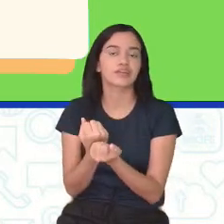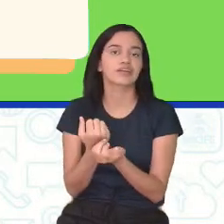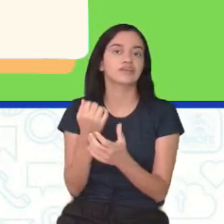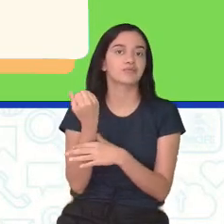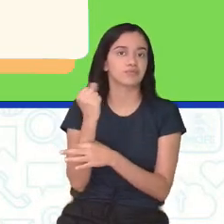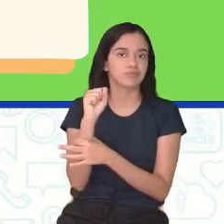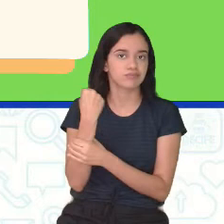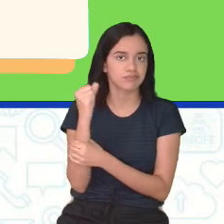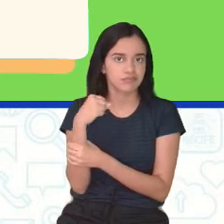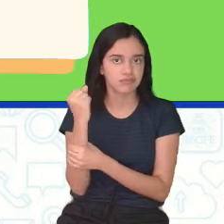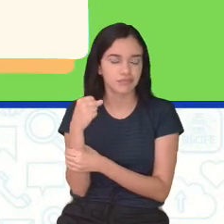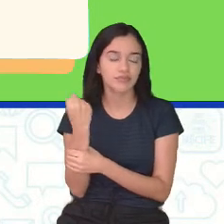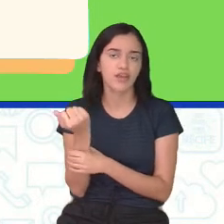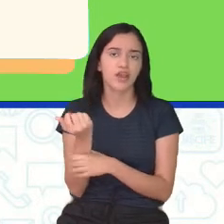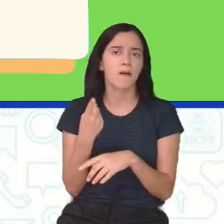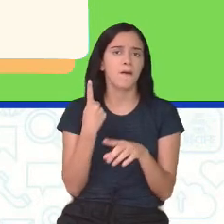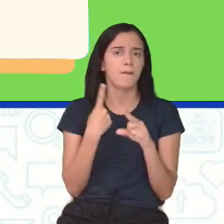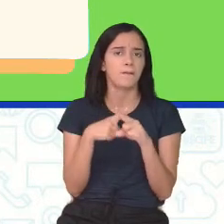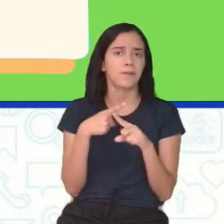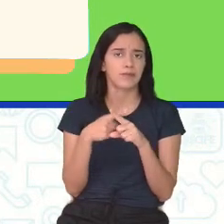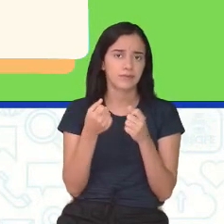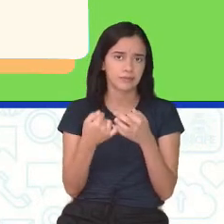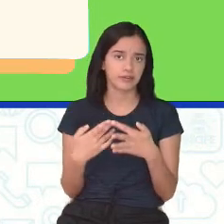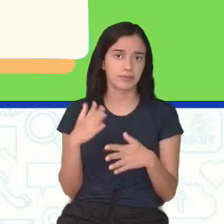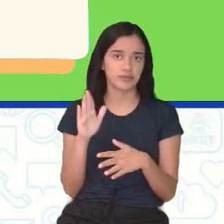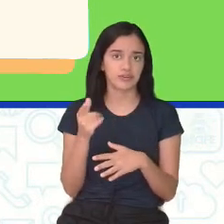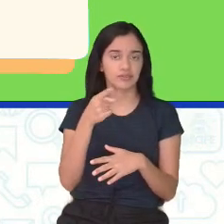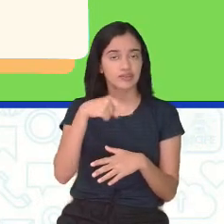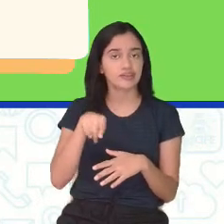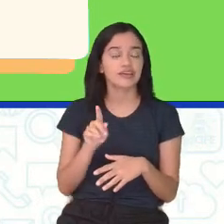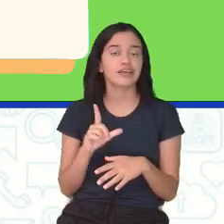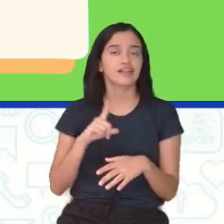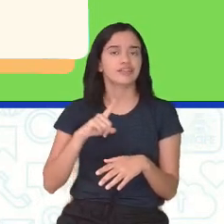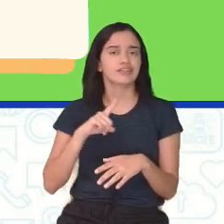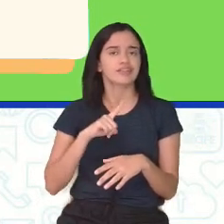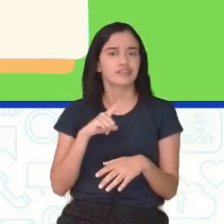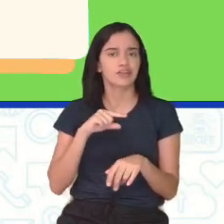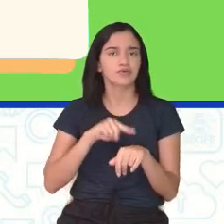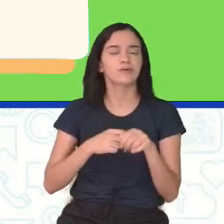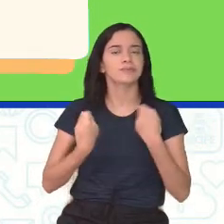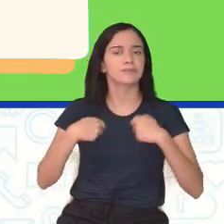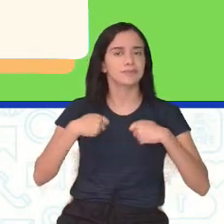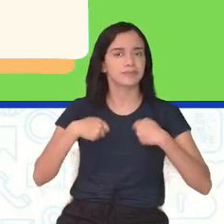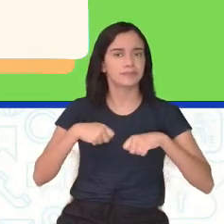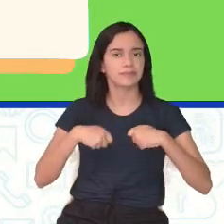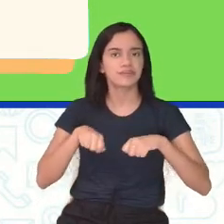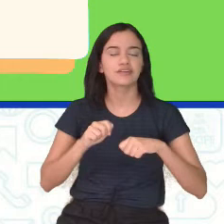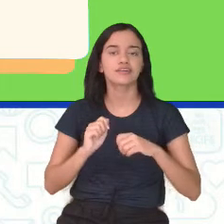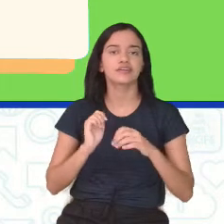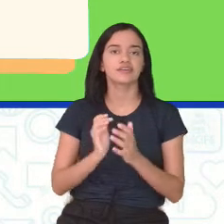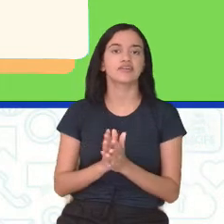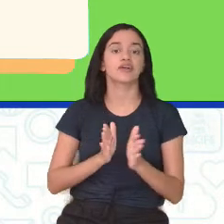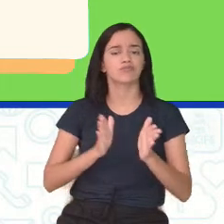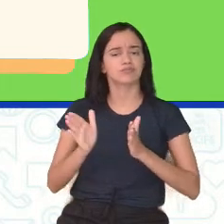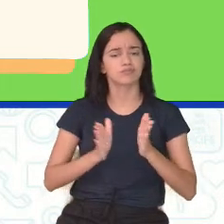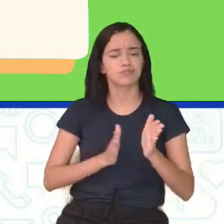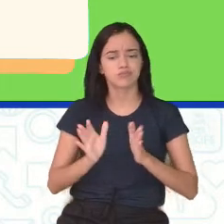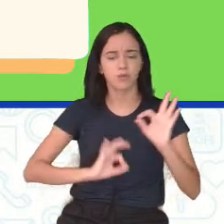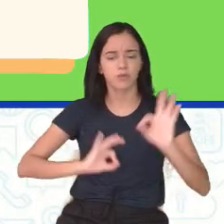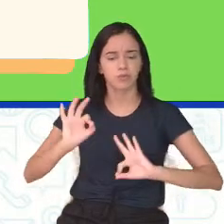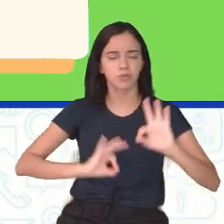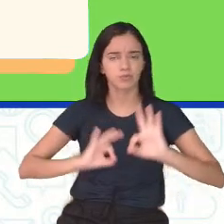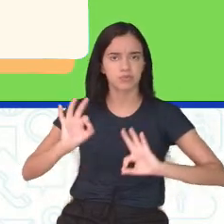lá em Joinville. Porque, como eu disse a vocês, tudo tem um tempo, né? Então a gente precisa ali levar um tempo para